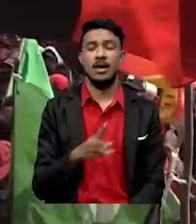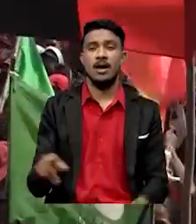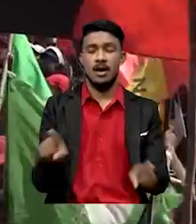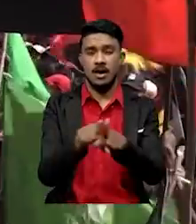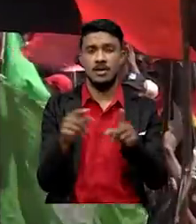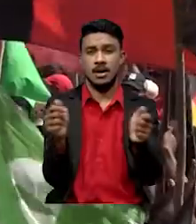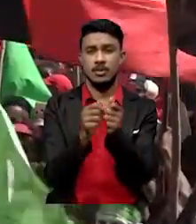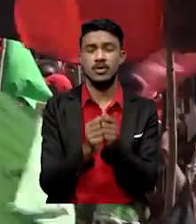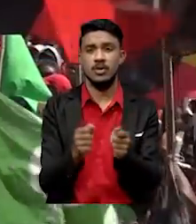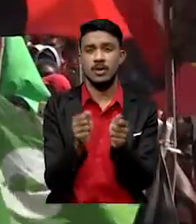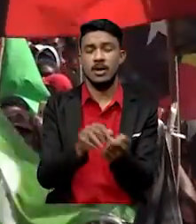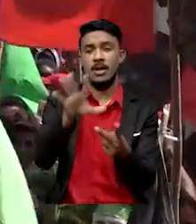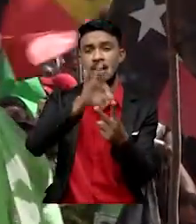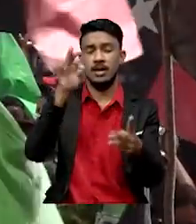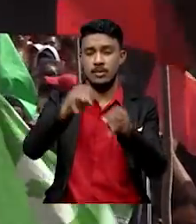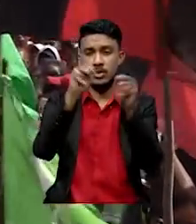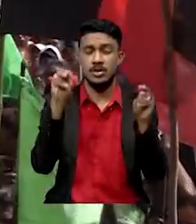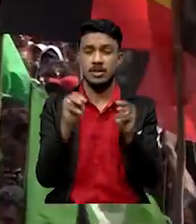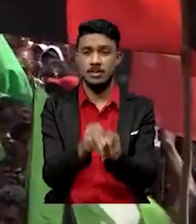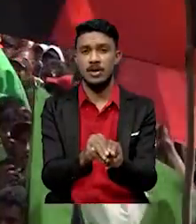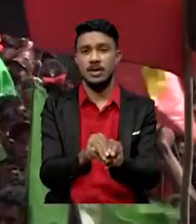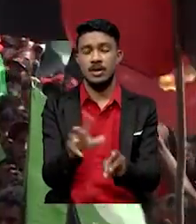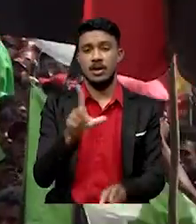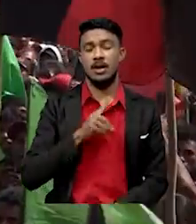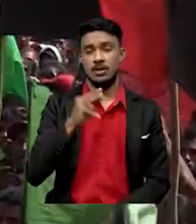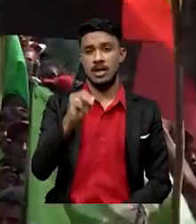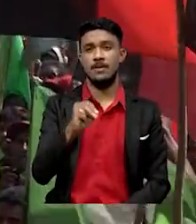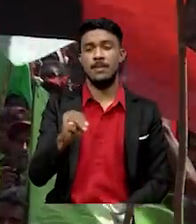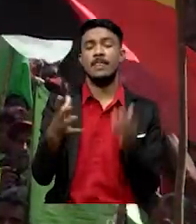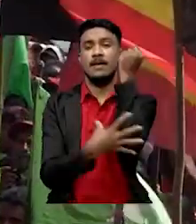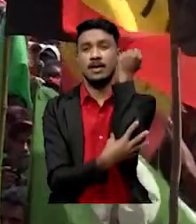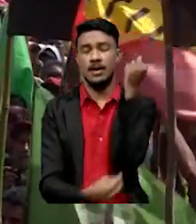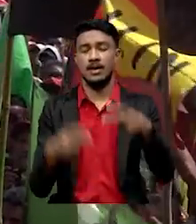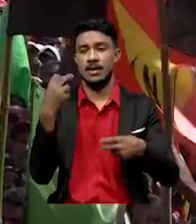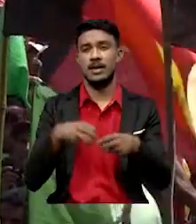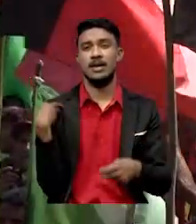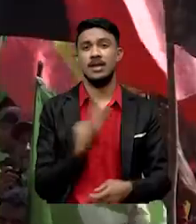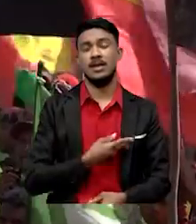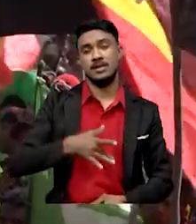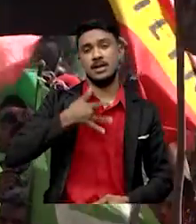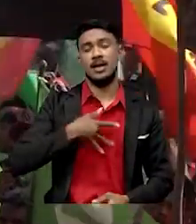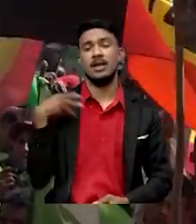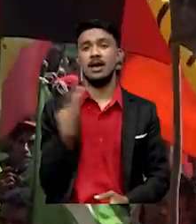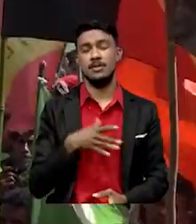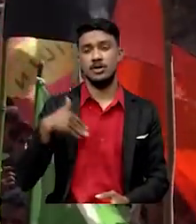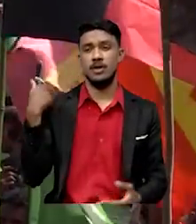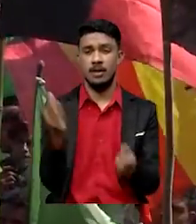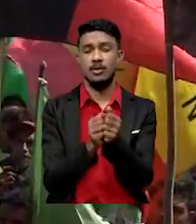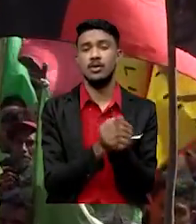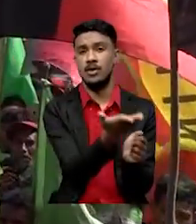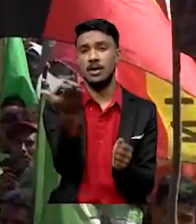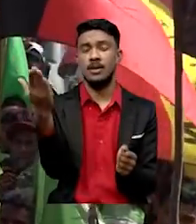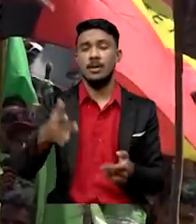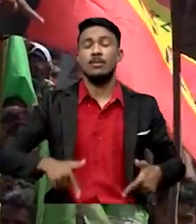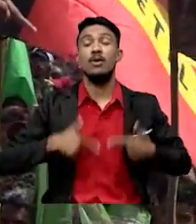ia municipio Lautén. Ita atene, kiak no muki, saida ita sente, ami imi na zoe ma kamutu ko imi, morso